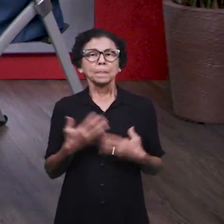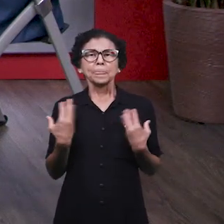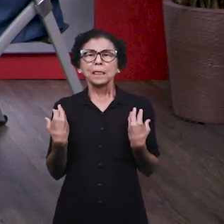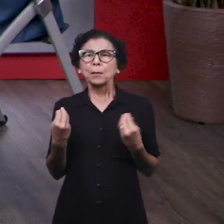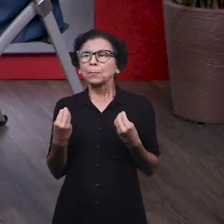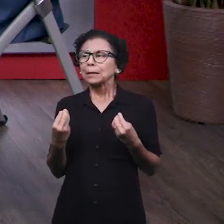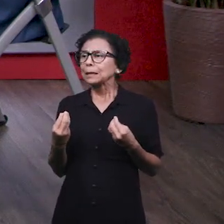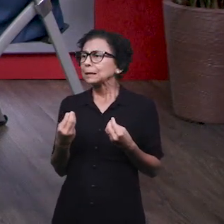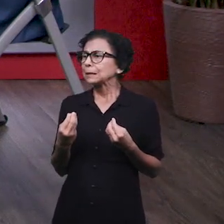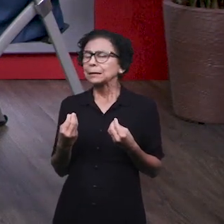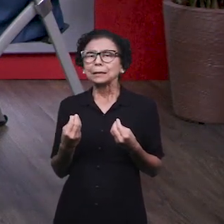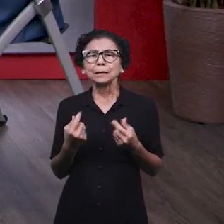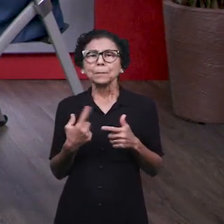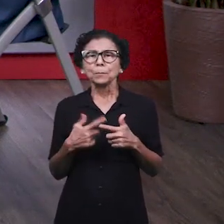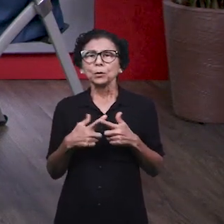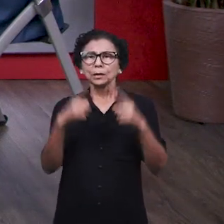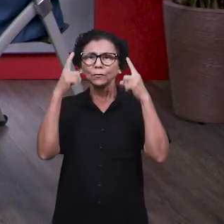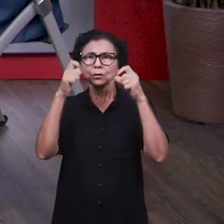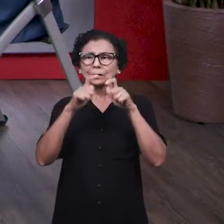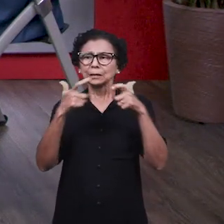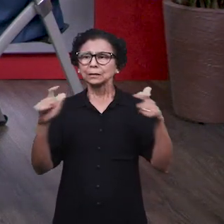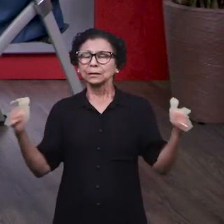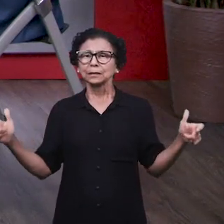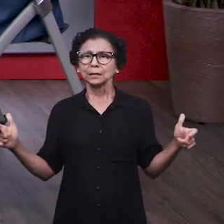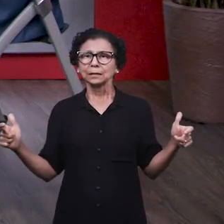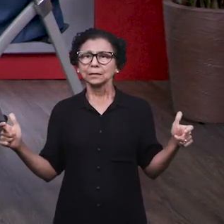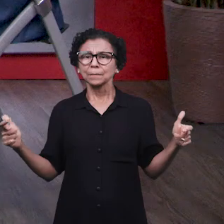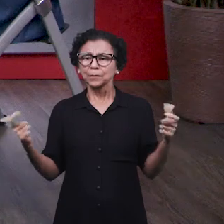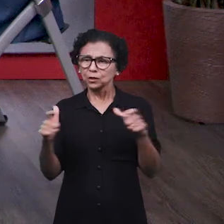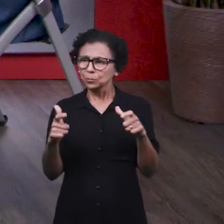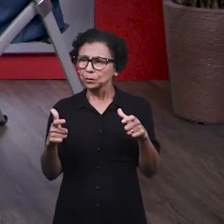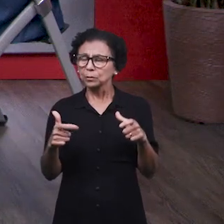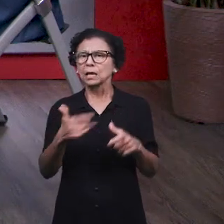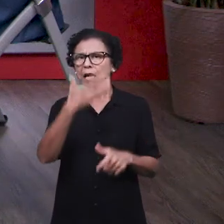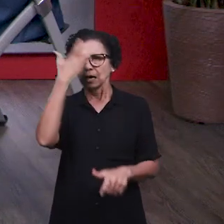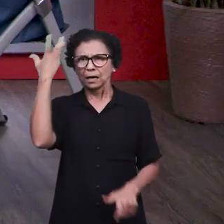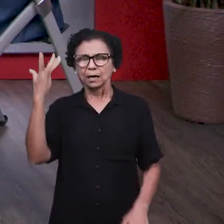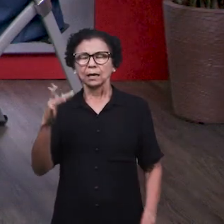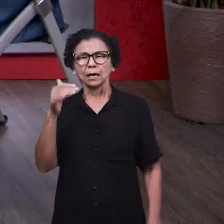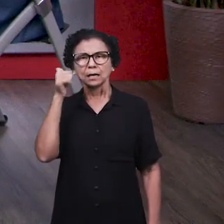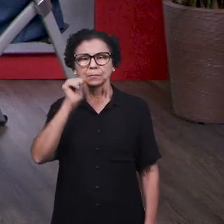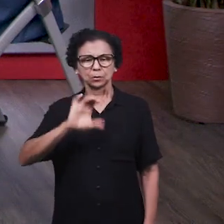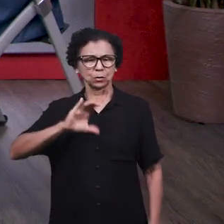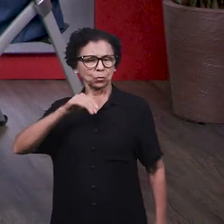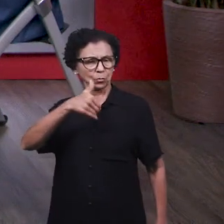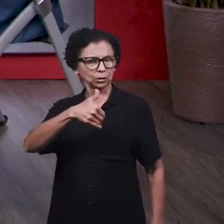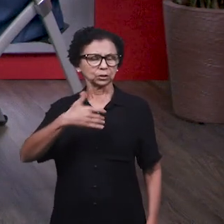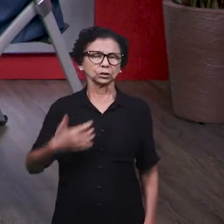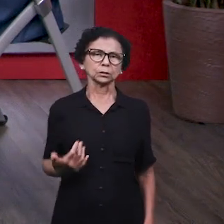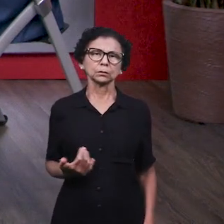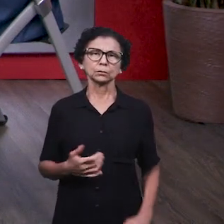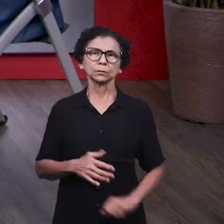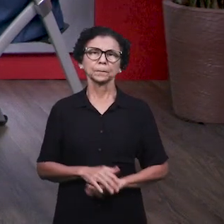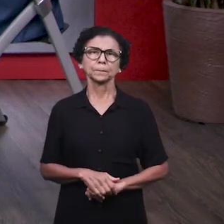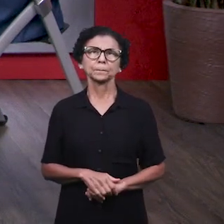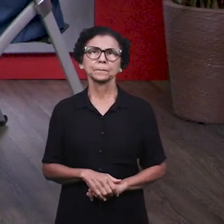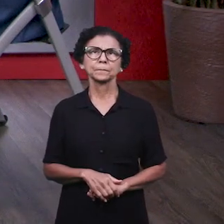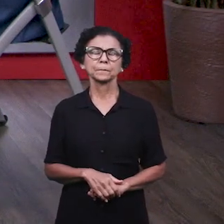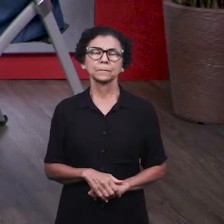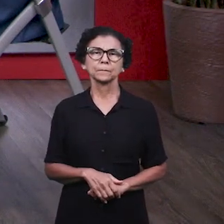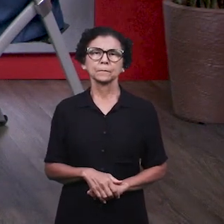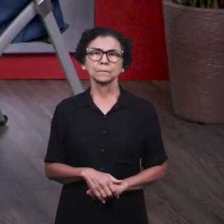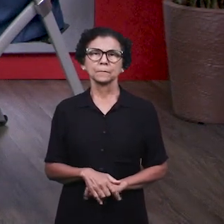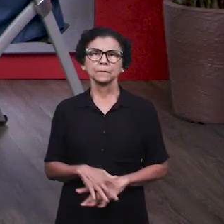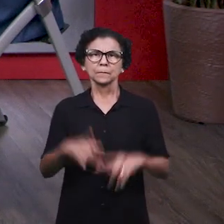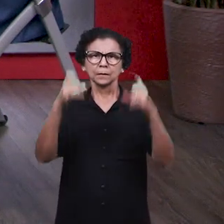perguntaram: "Mas por que está crescendo tanto assim? As mulheres estão se encorajando mais Ah, a denunciar". ótimo. E doutora Hermínia, a violência não é só